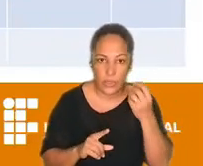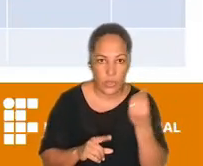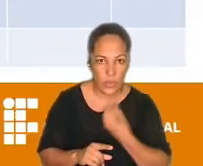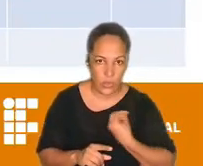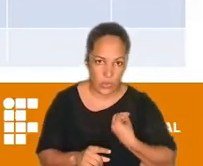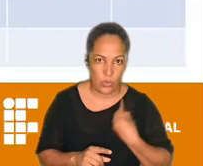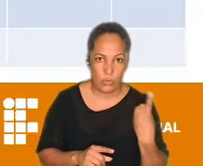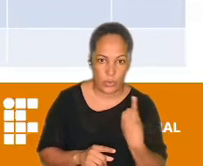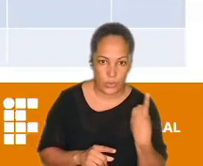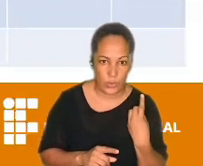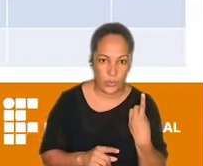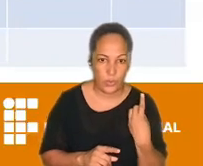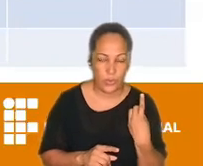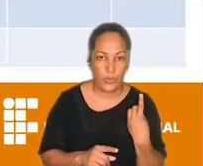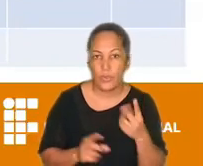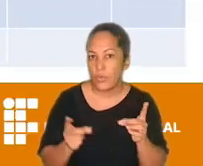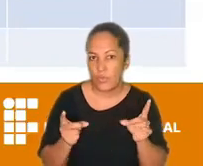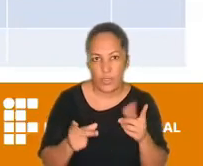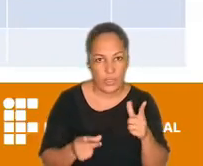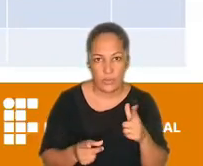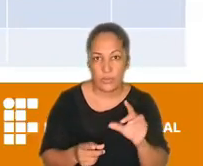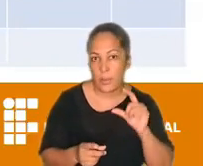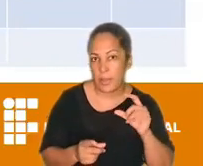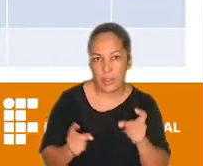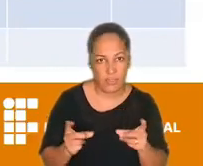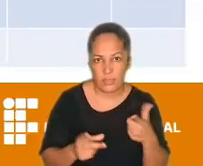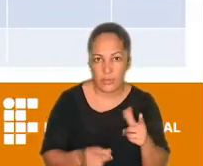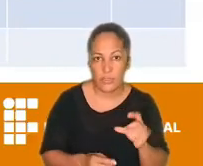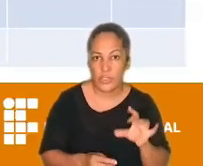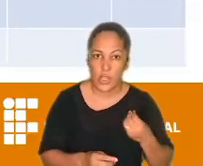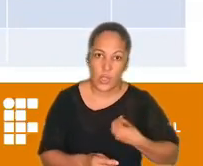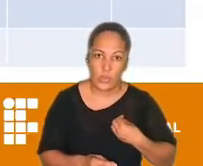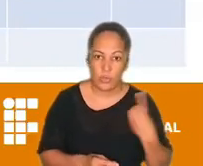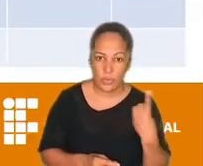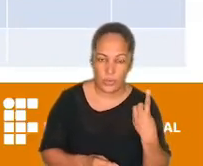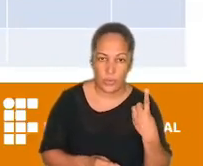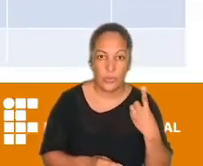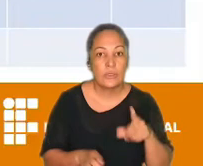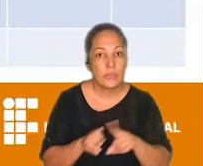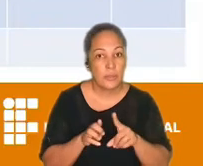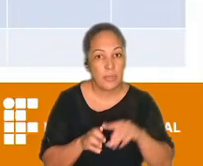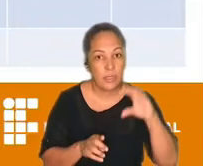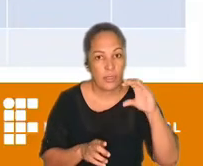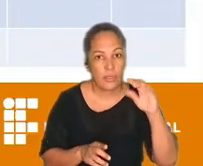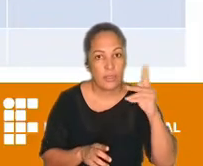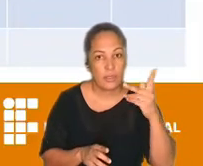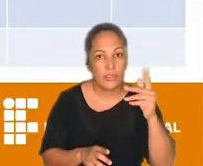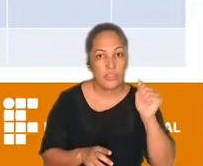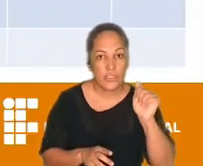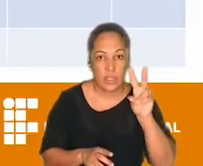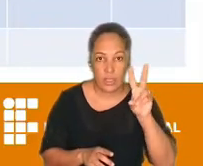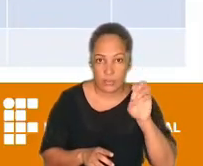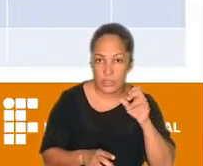ser escrito vendas, o que a gente olha na chave estrangeira sempre é o número. Tá? Esse número é o